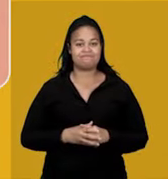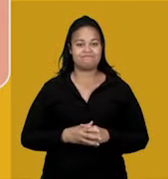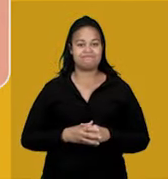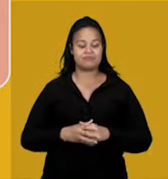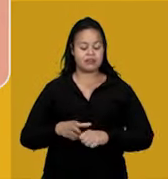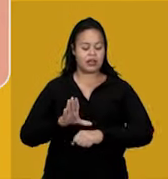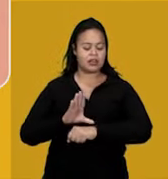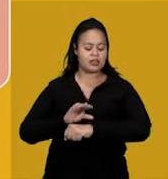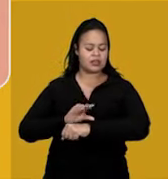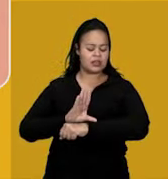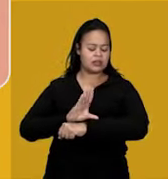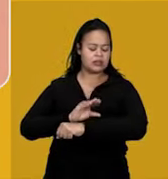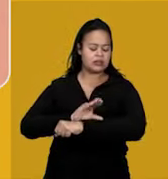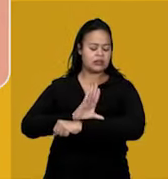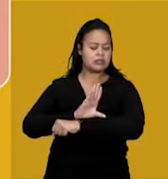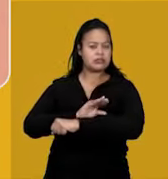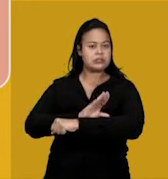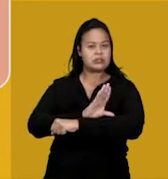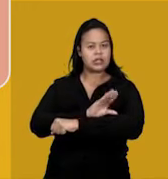involuntários.